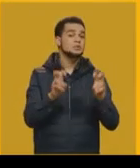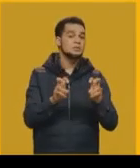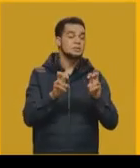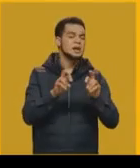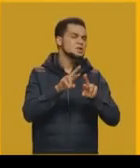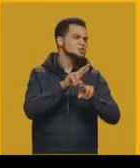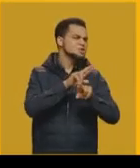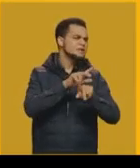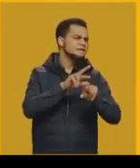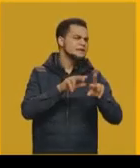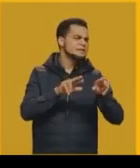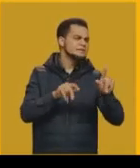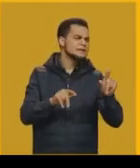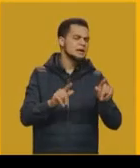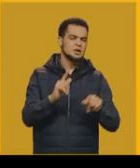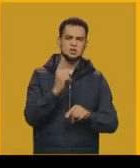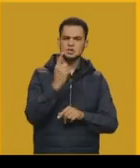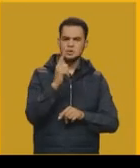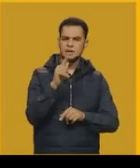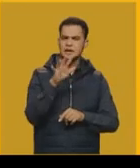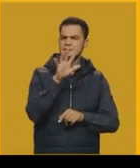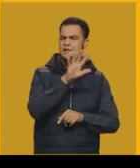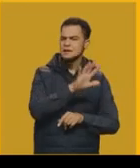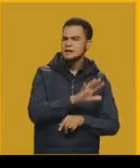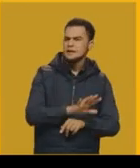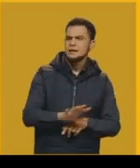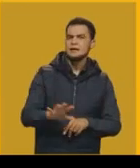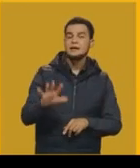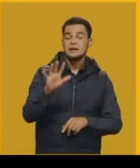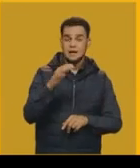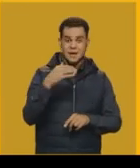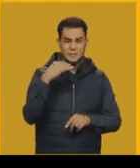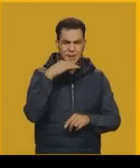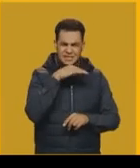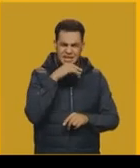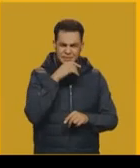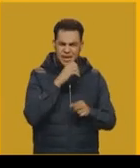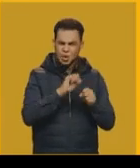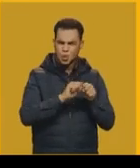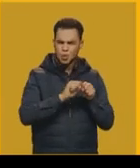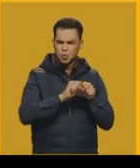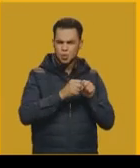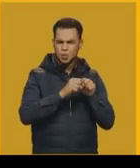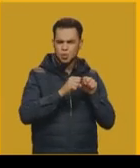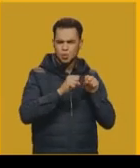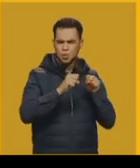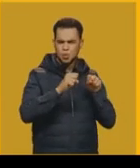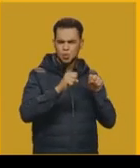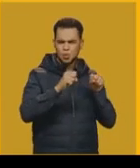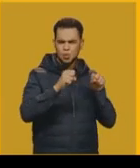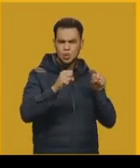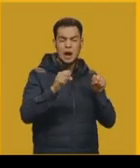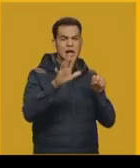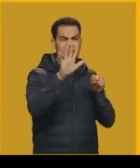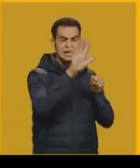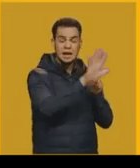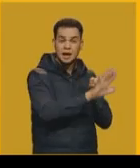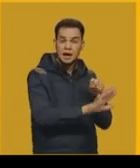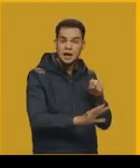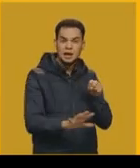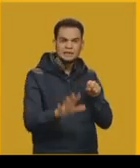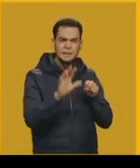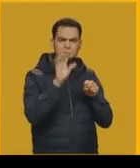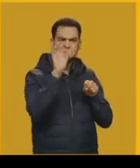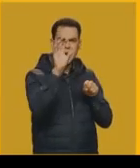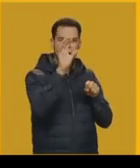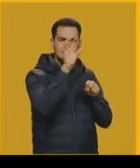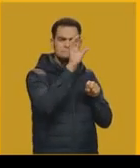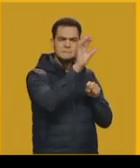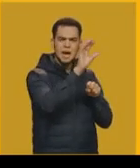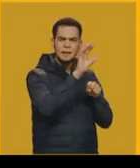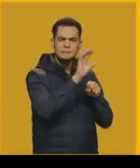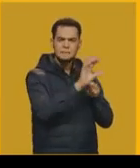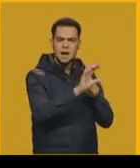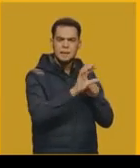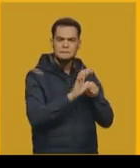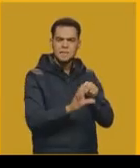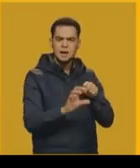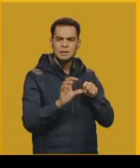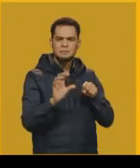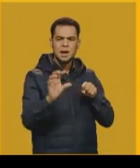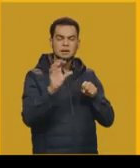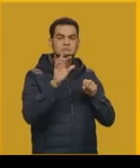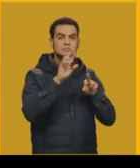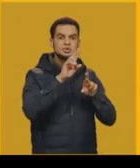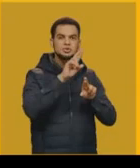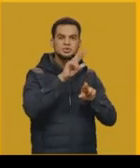gente compreender dentro dessa imensidão, né, desse território, como que a gente tem regiões completamente diferentes, o que impossibilita a gente usar